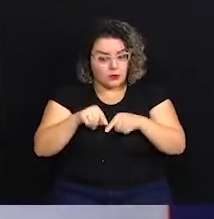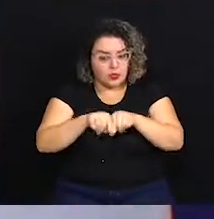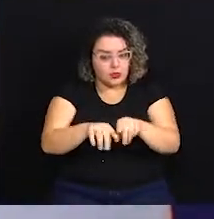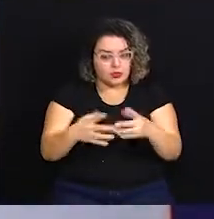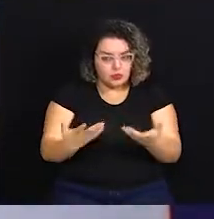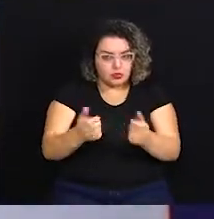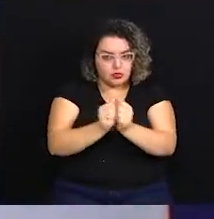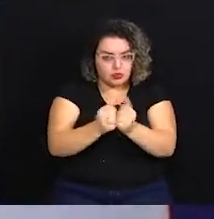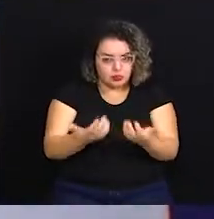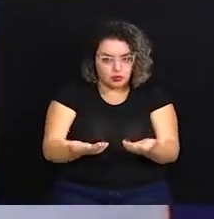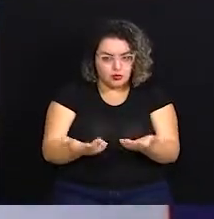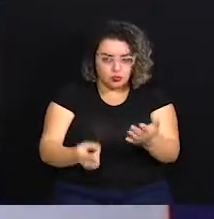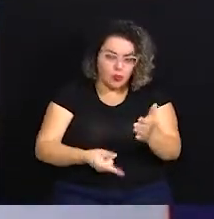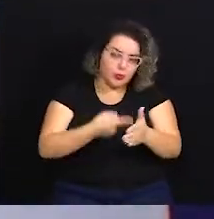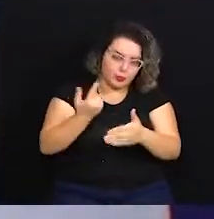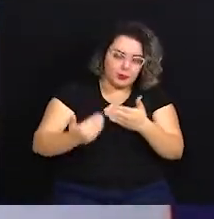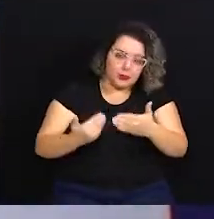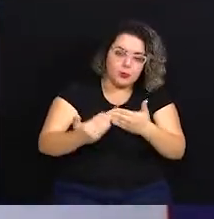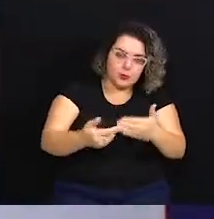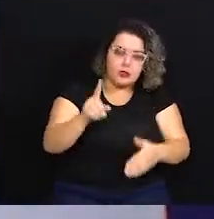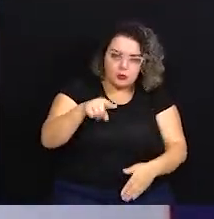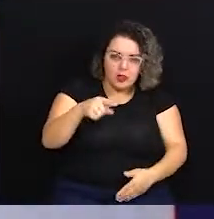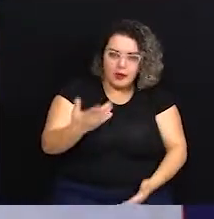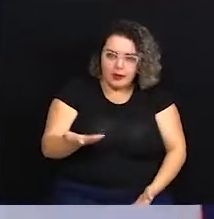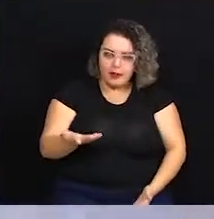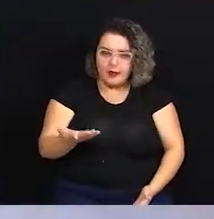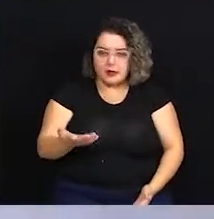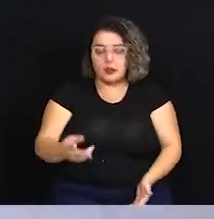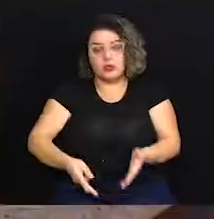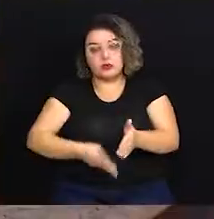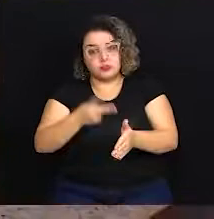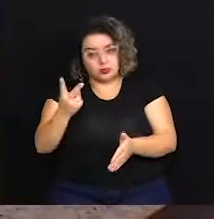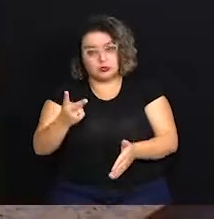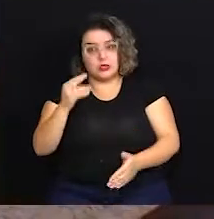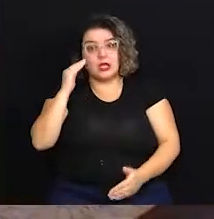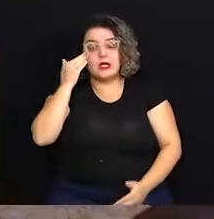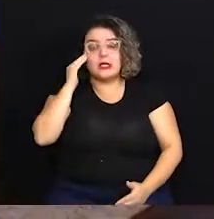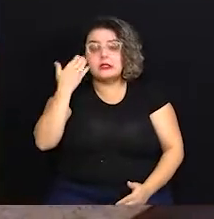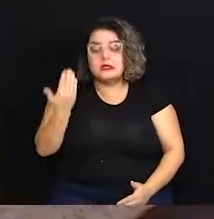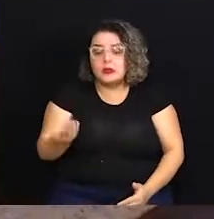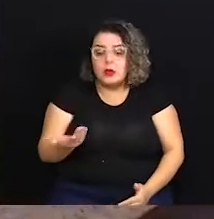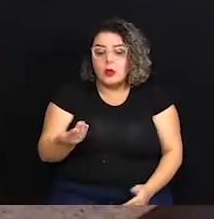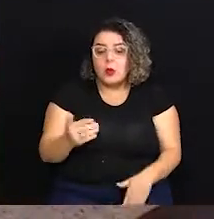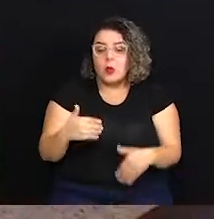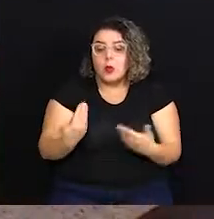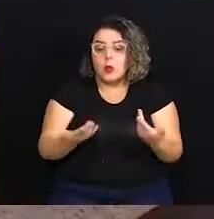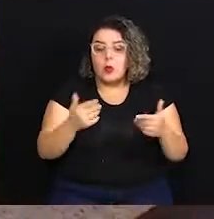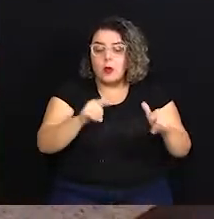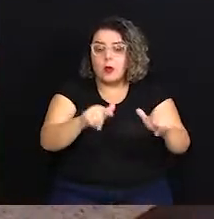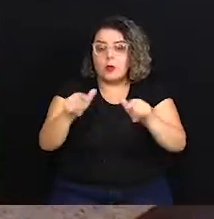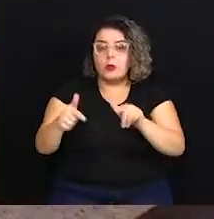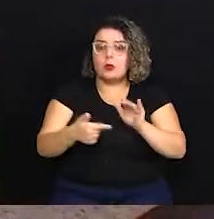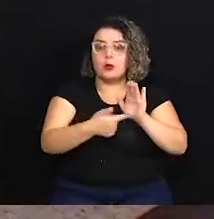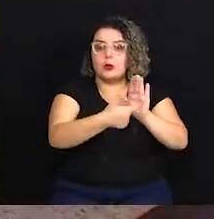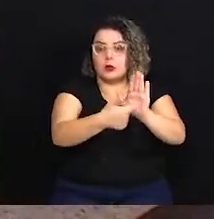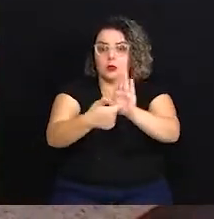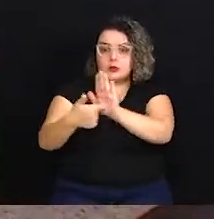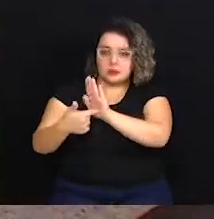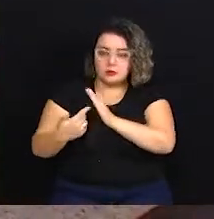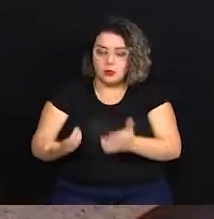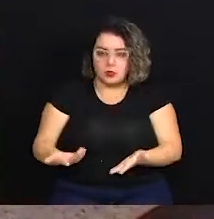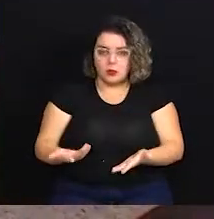mas o primeiro passo é esse e o segundo é entender em que local você gostaria de expor,